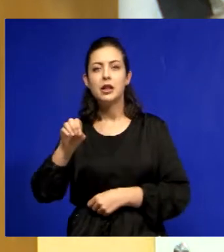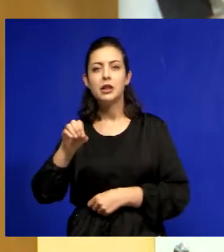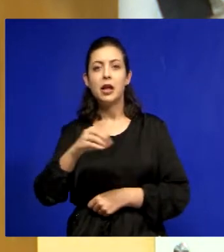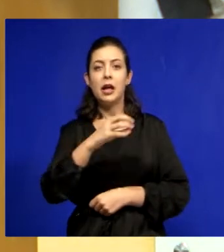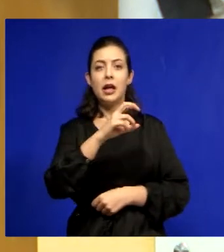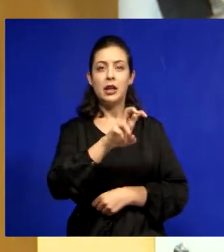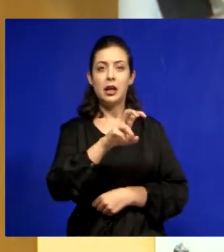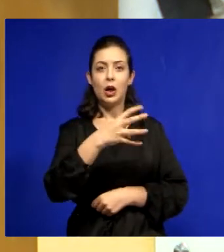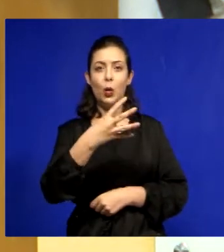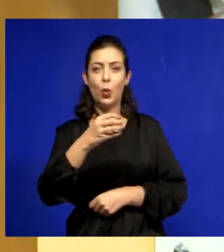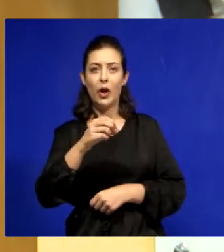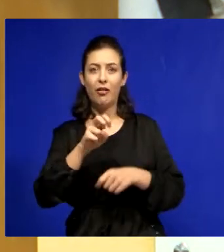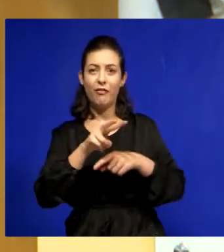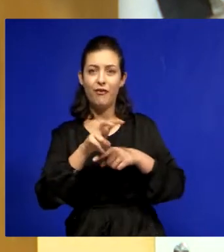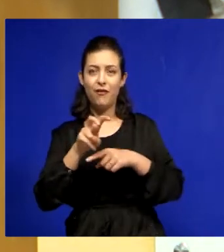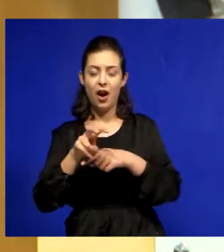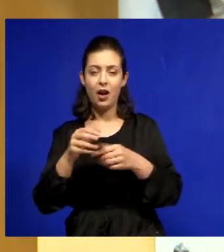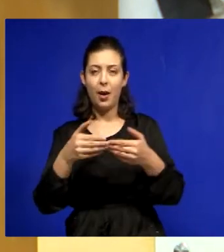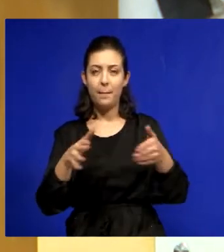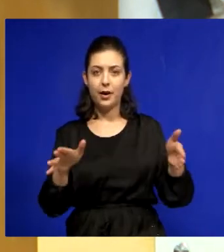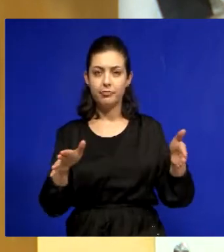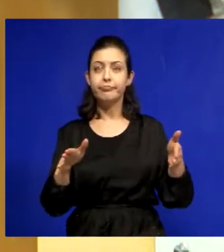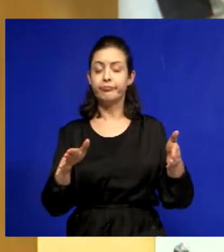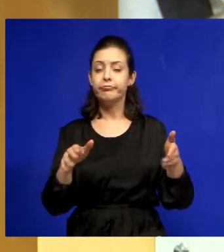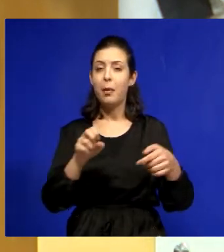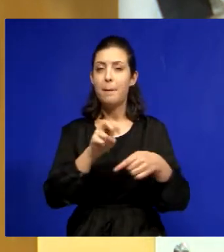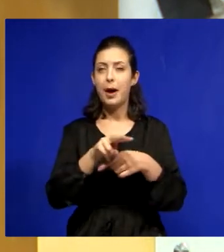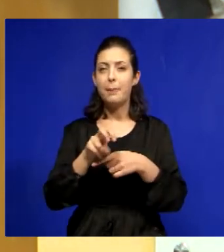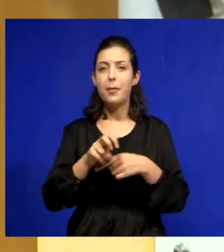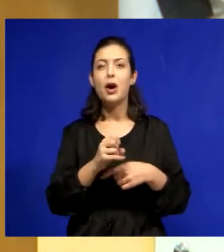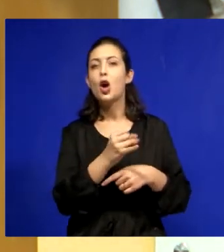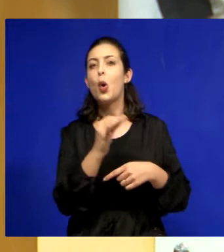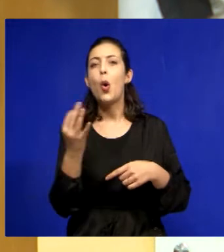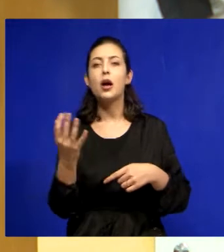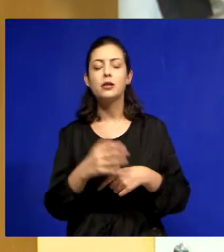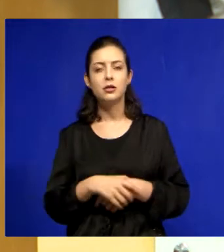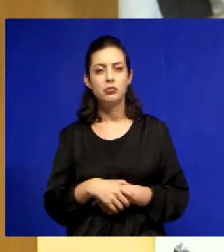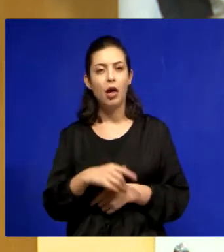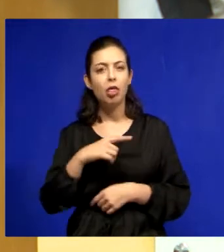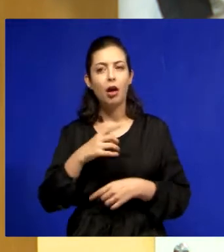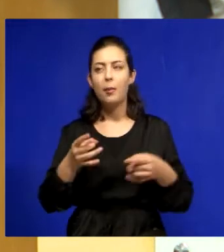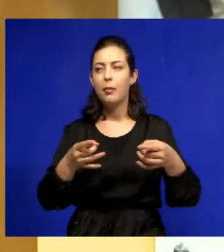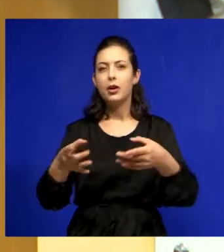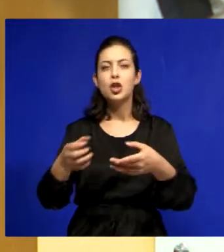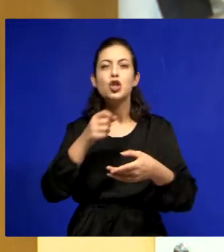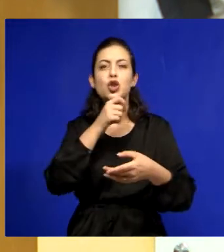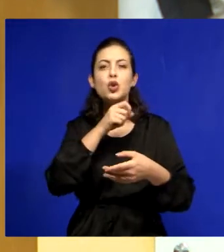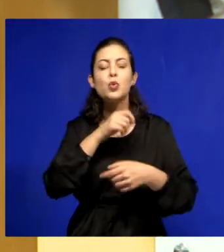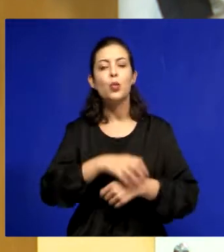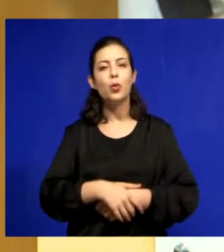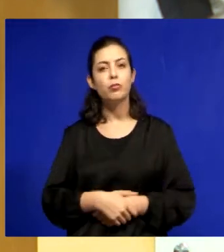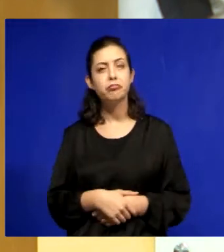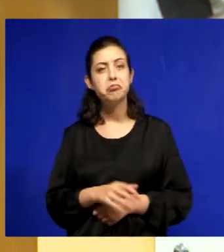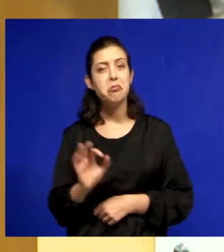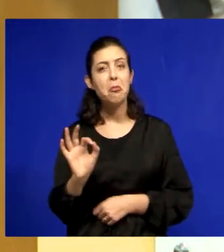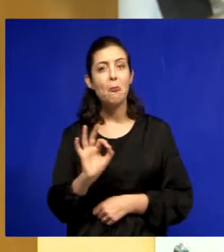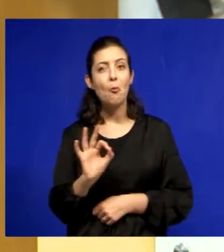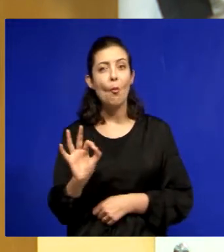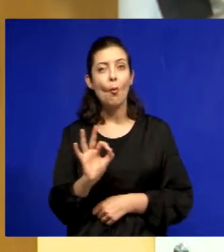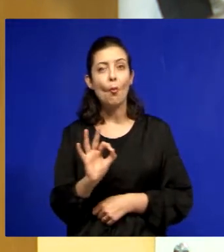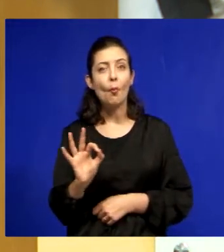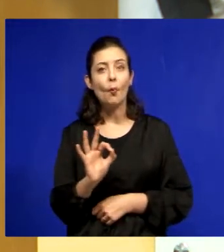540 vagas que vão ser abertas e quantas vagas nós temos para deixar os nossos idosos nenhuma